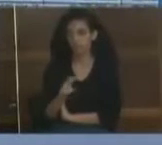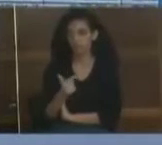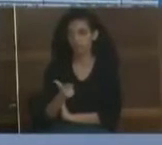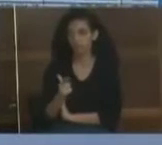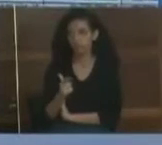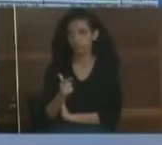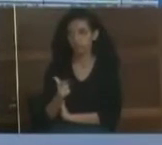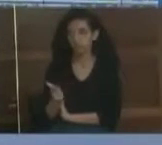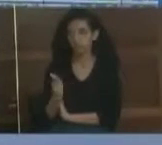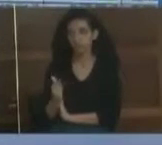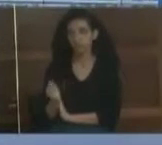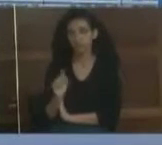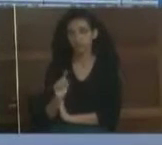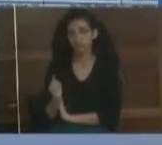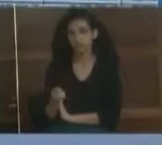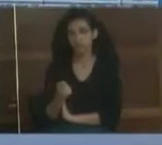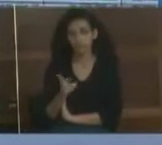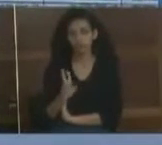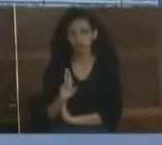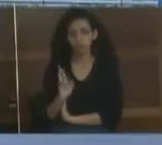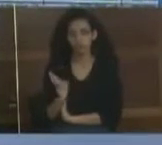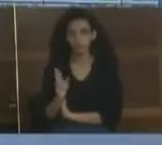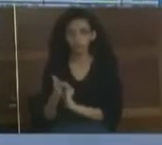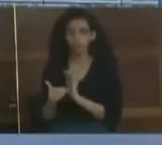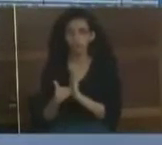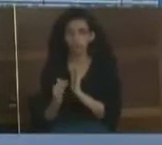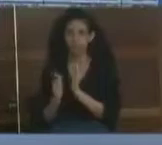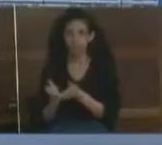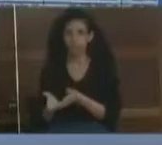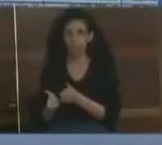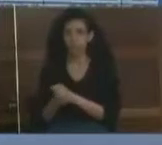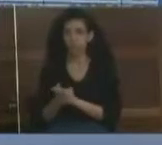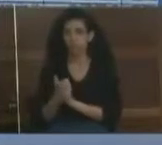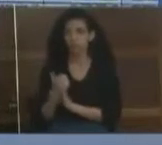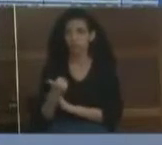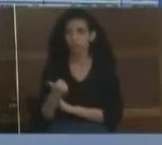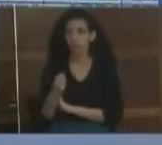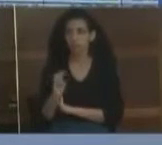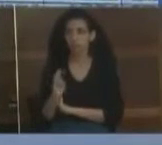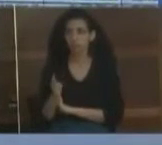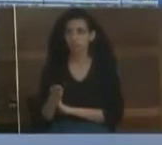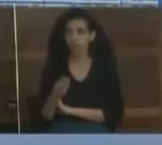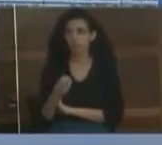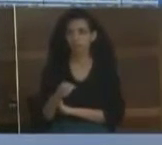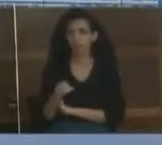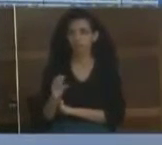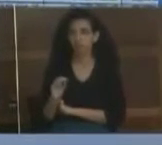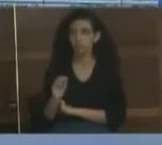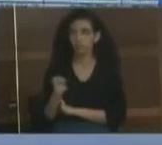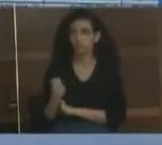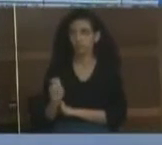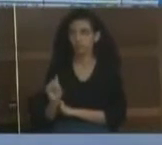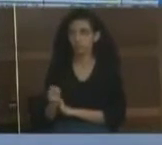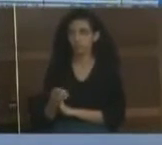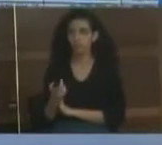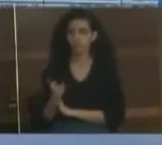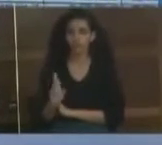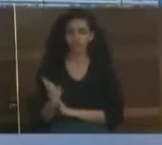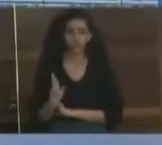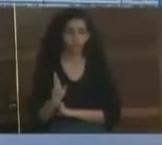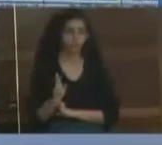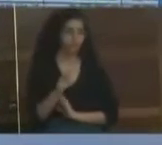287 mil reais despesa empenhada até o terceiro quadrimestre 1 milhão 905 mil reais